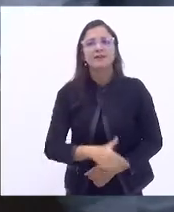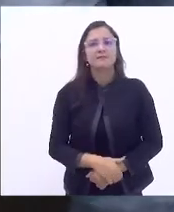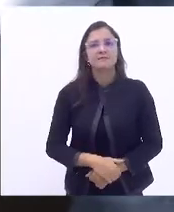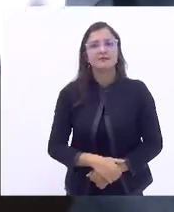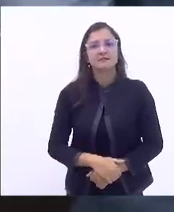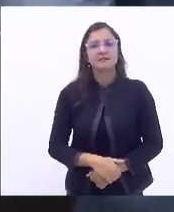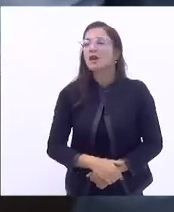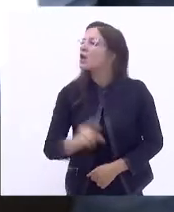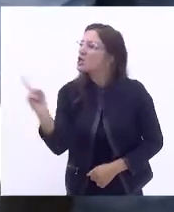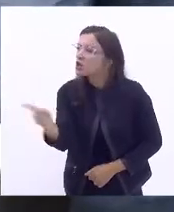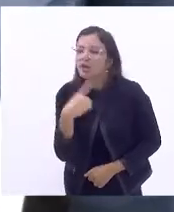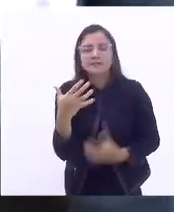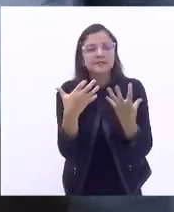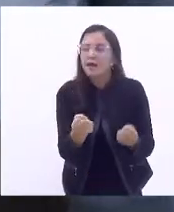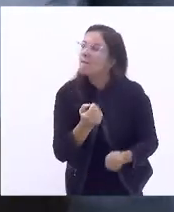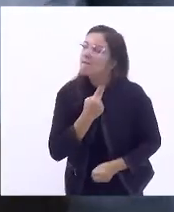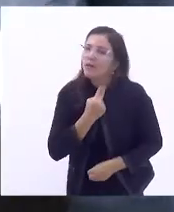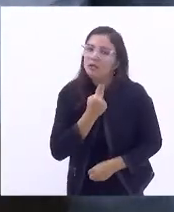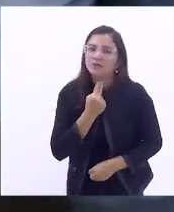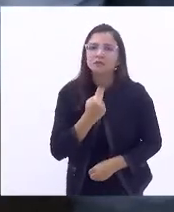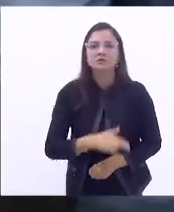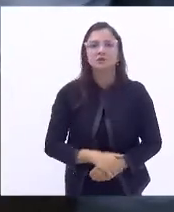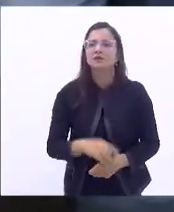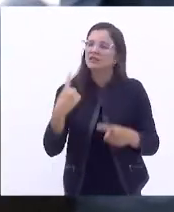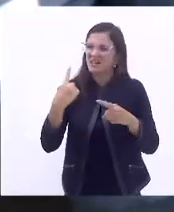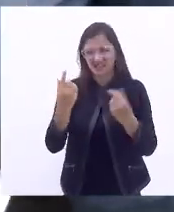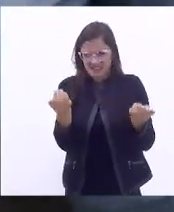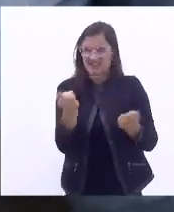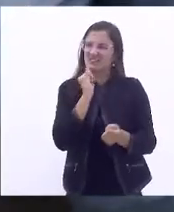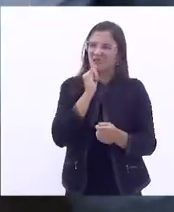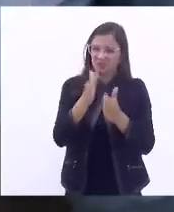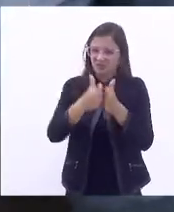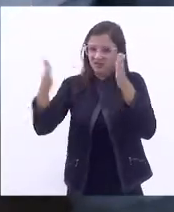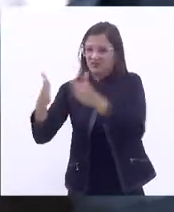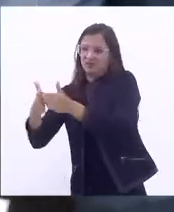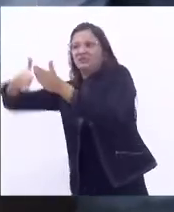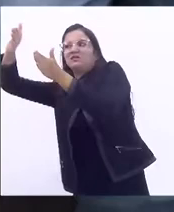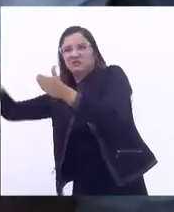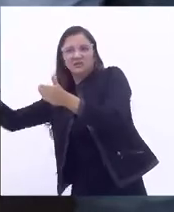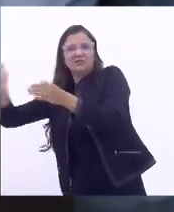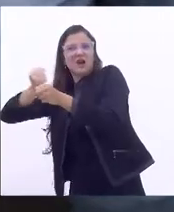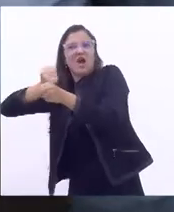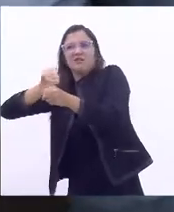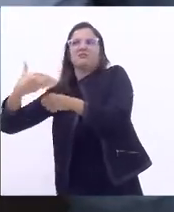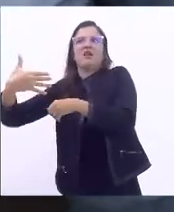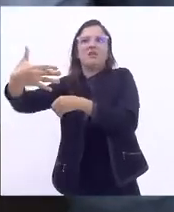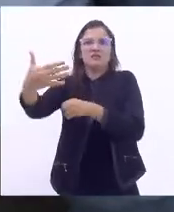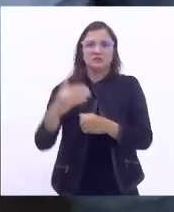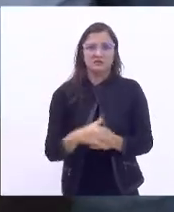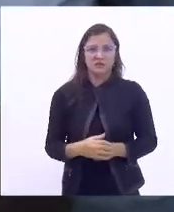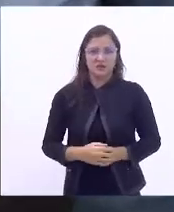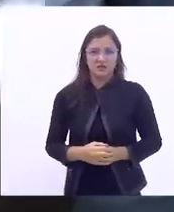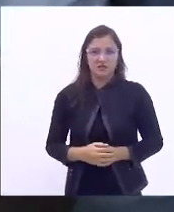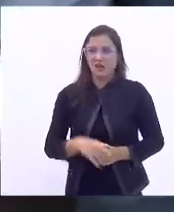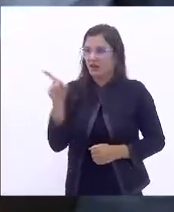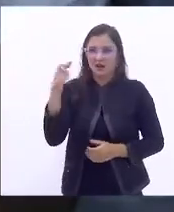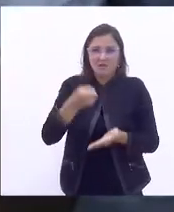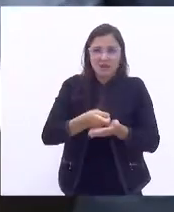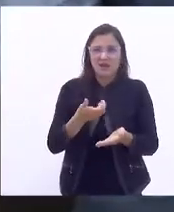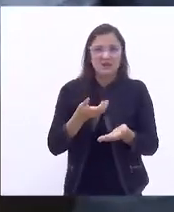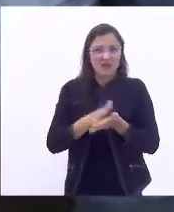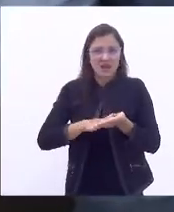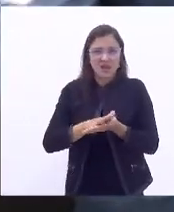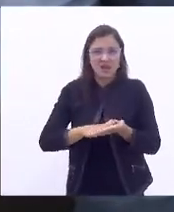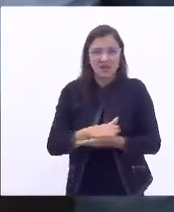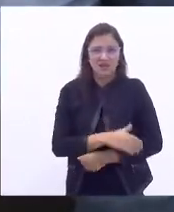não podemos aceitar isso. Prorrogar por mais uma vez, por não sei quantos anos, né, isenção fiscal para a empresa